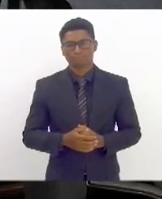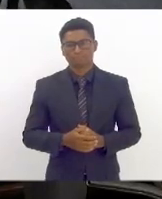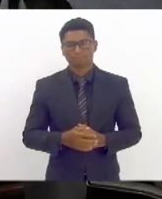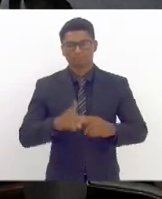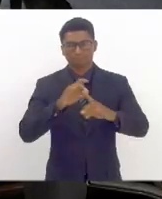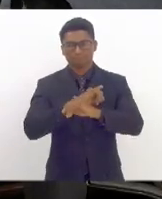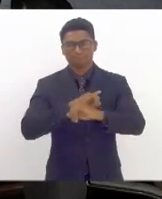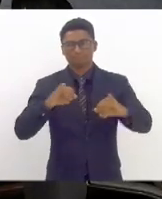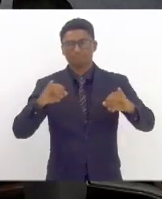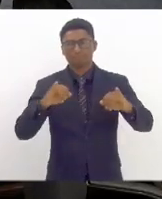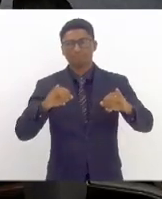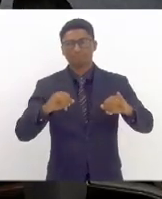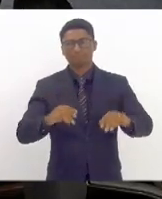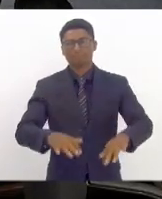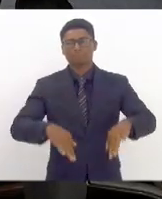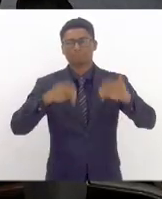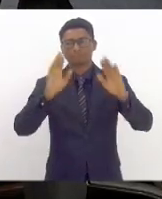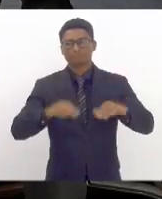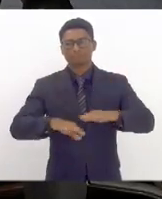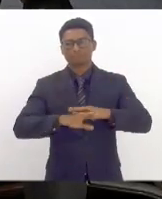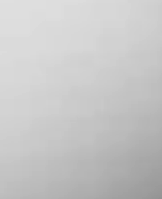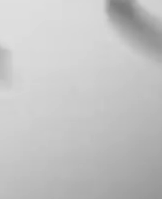é claro encerradas